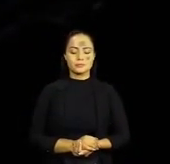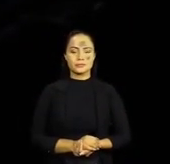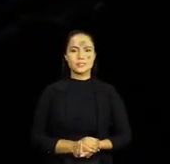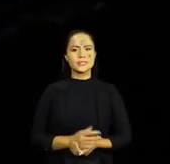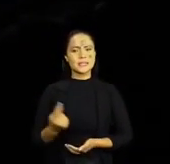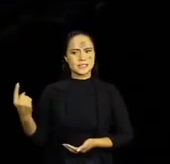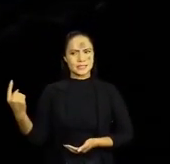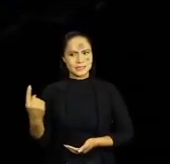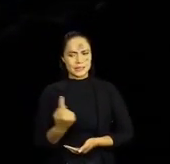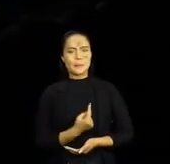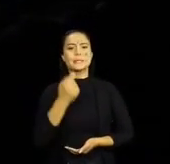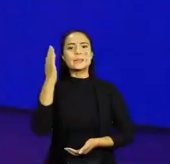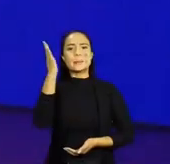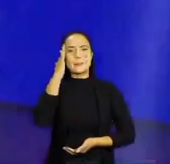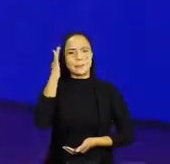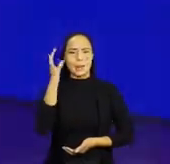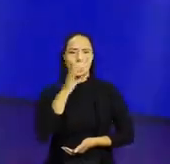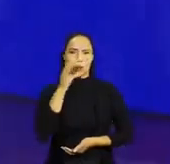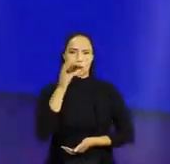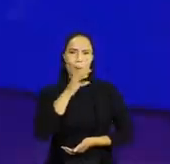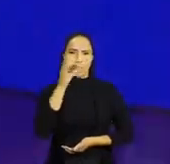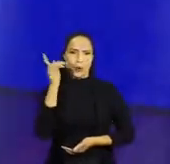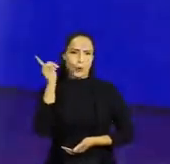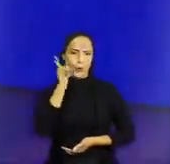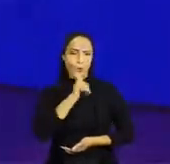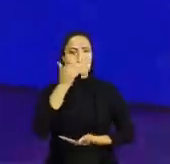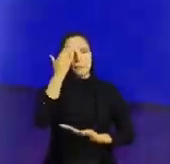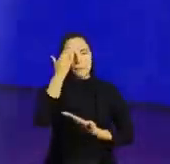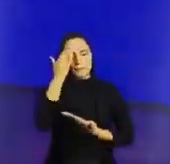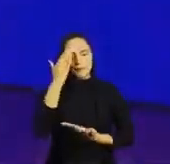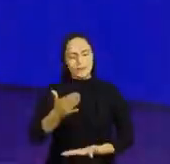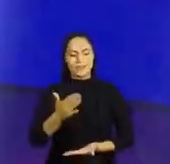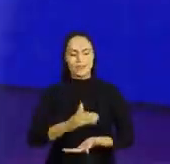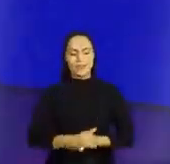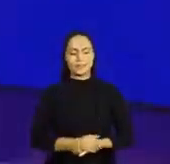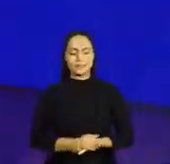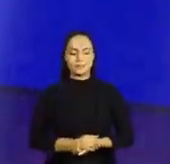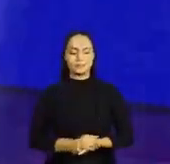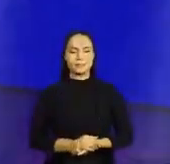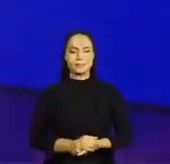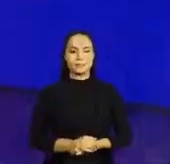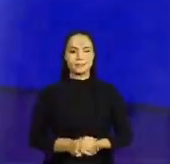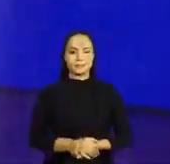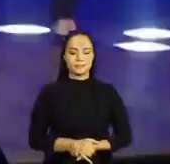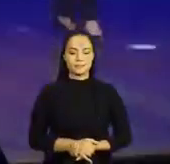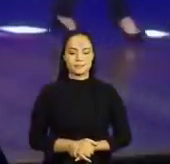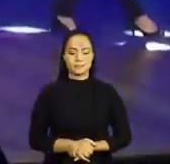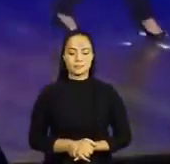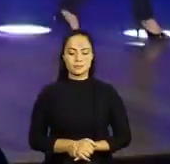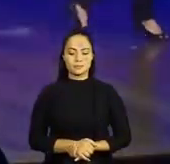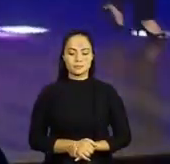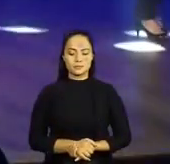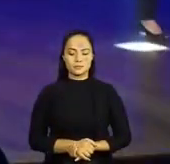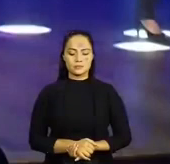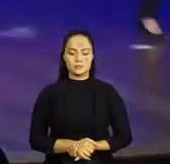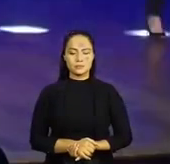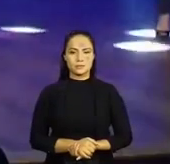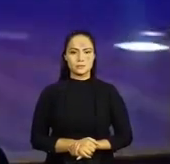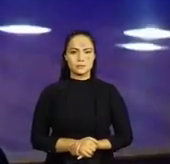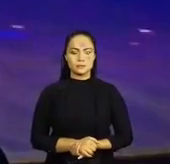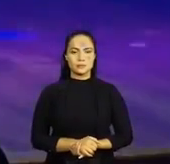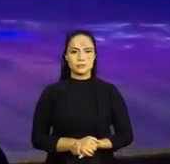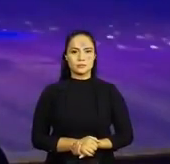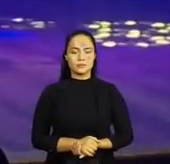grande vencedora aí de todos esses trabalhos. É, a importância maior se dá nisso, né? Que nesses 20 anos que temos de